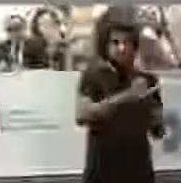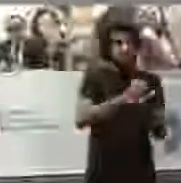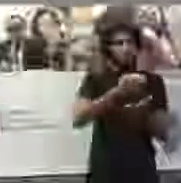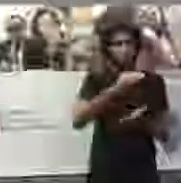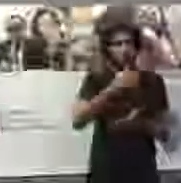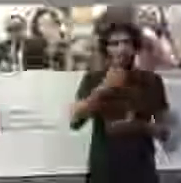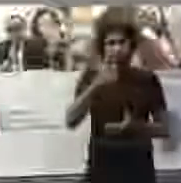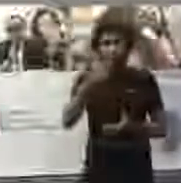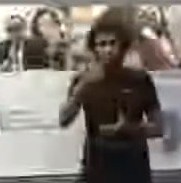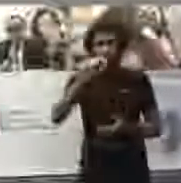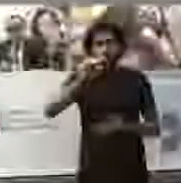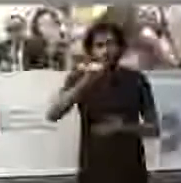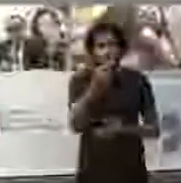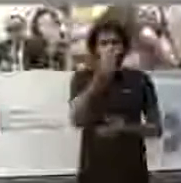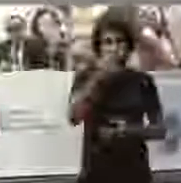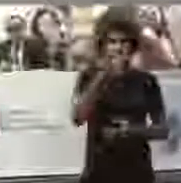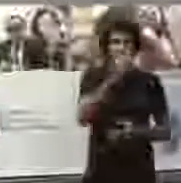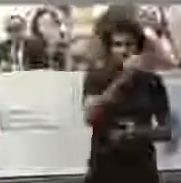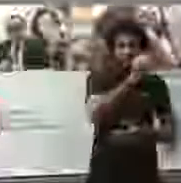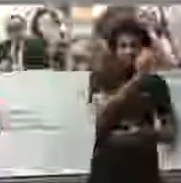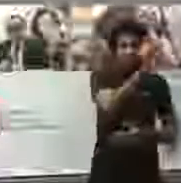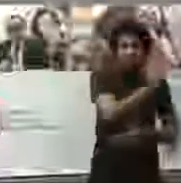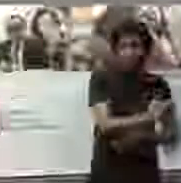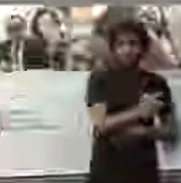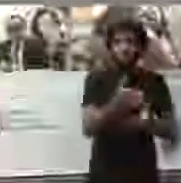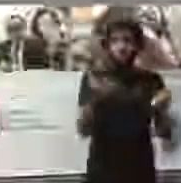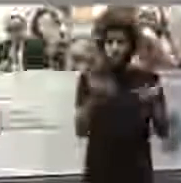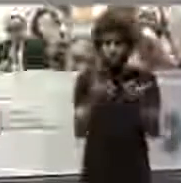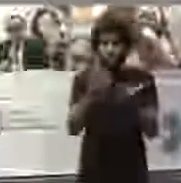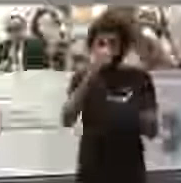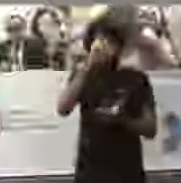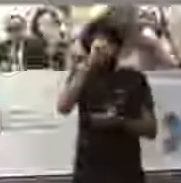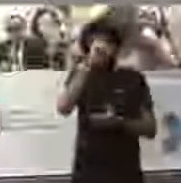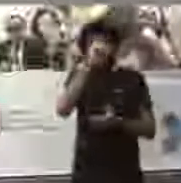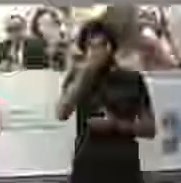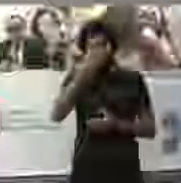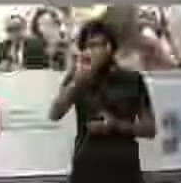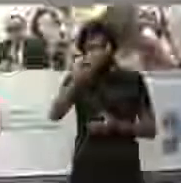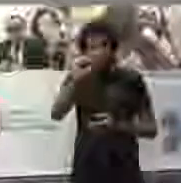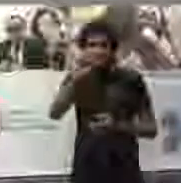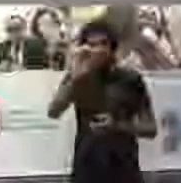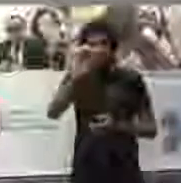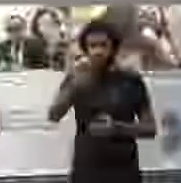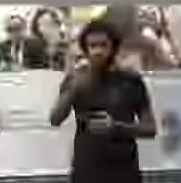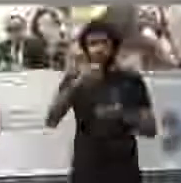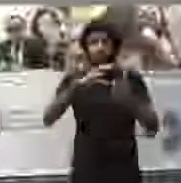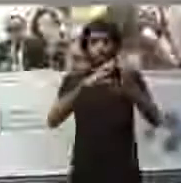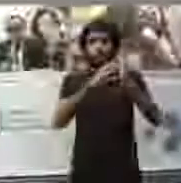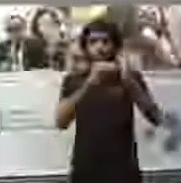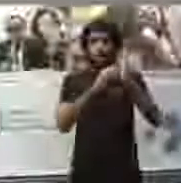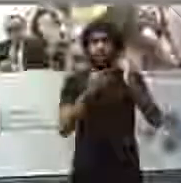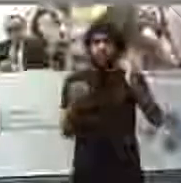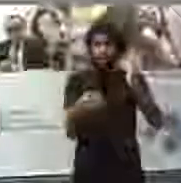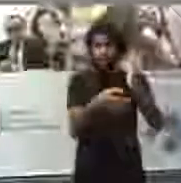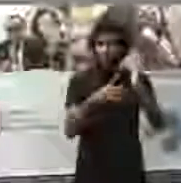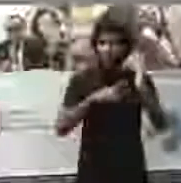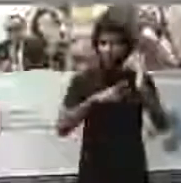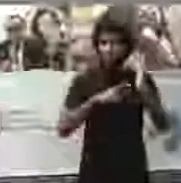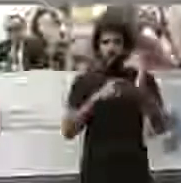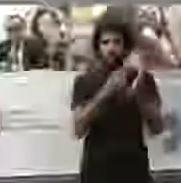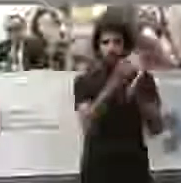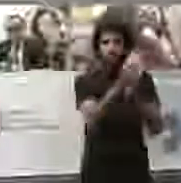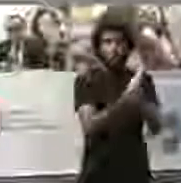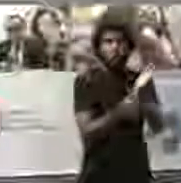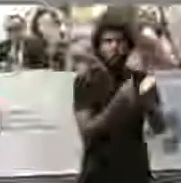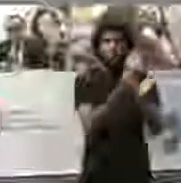efetivamente foram contratadas hoje o hospital de base é nesse novo modelo de gestão com o mesmo orçamento faz